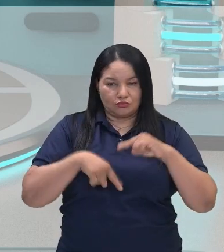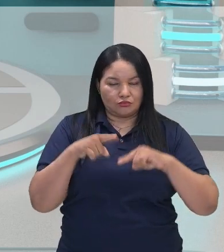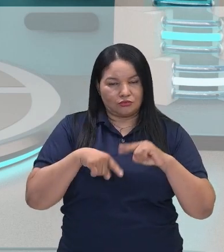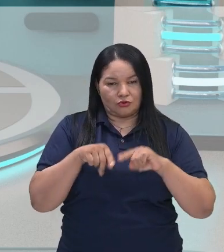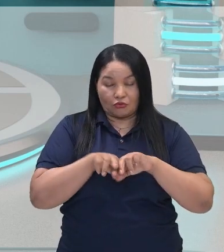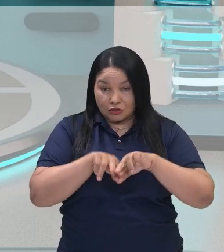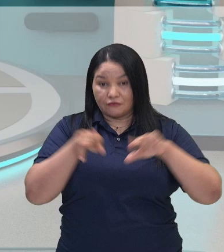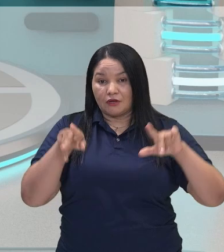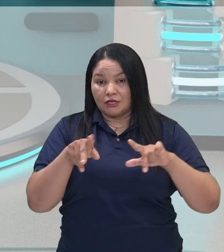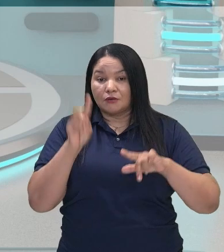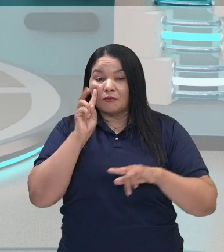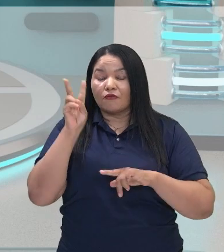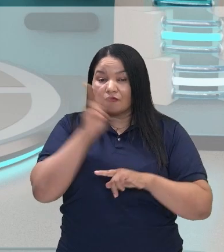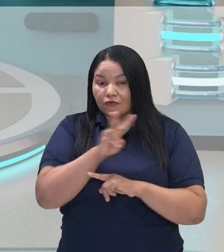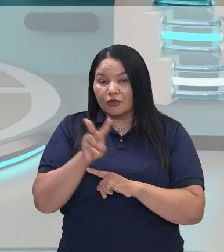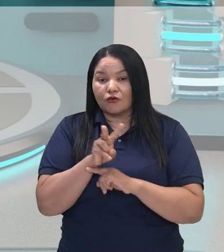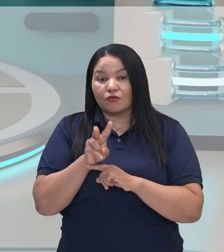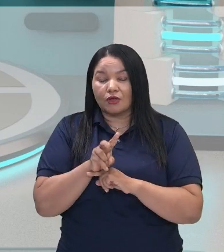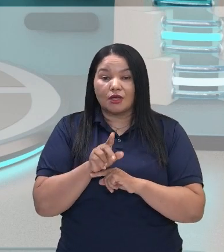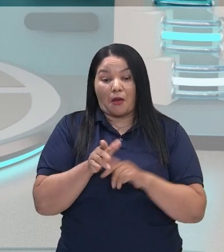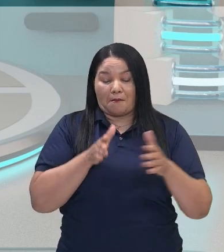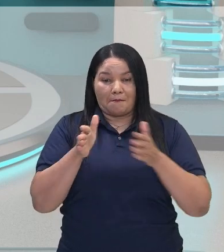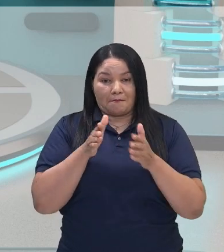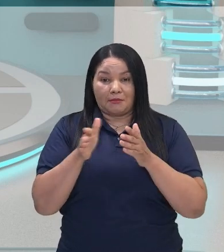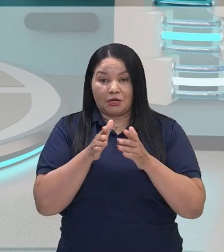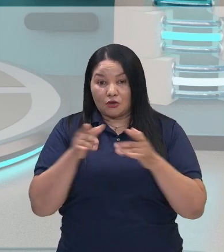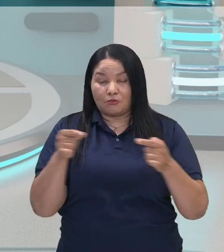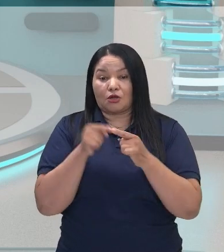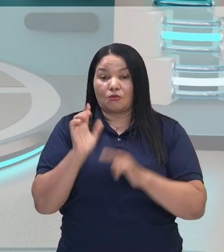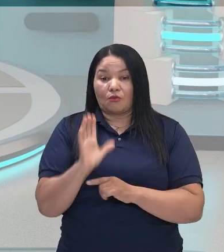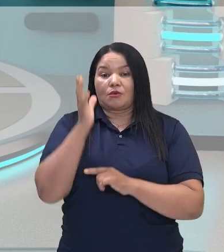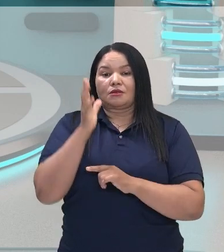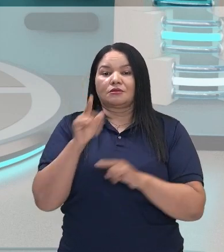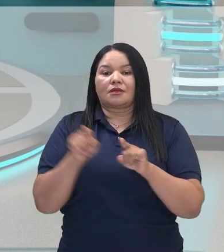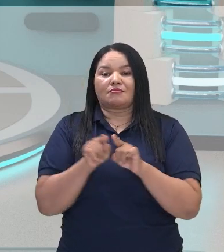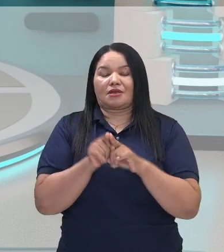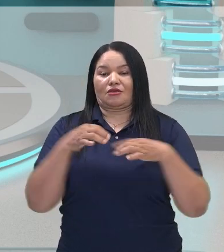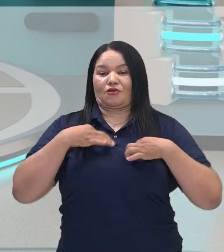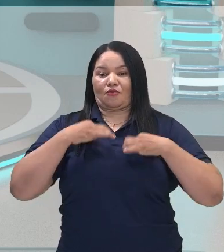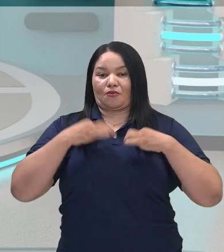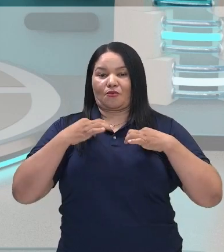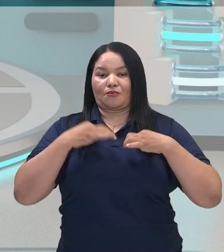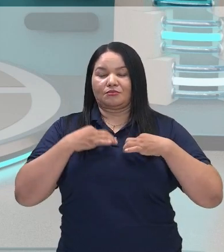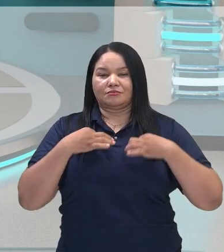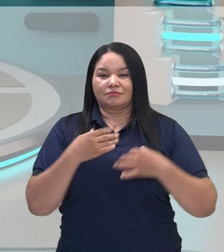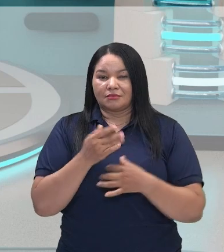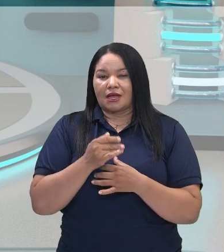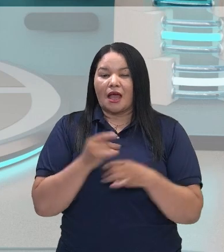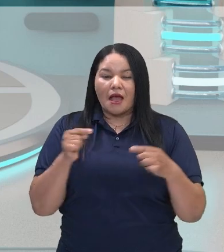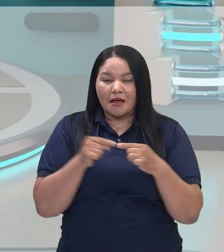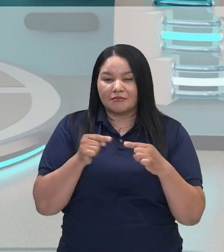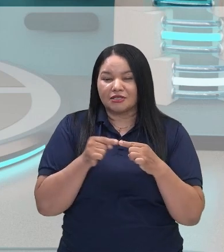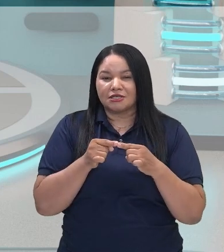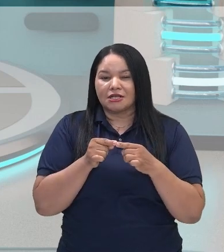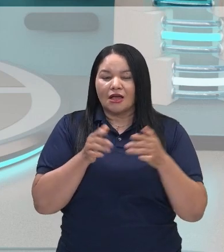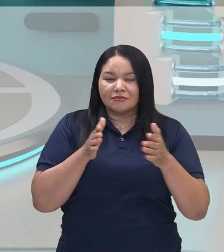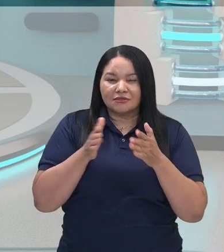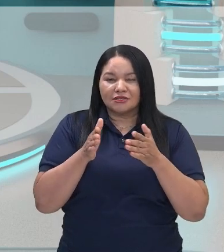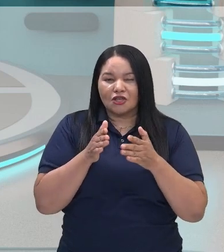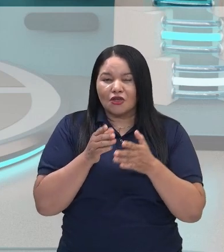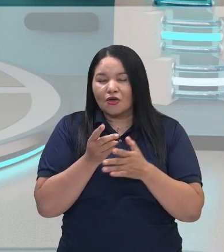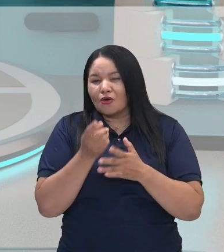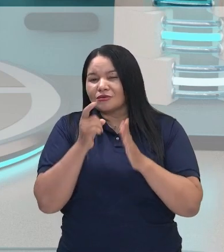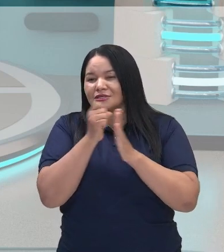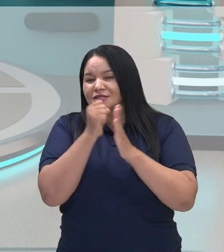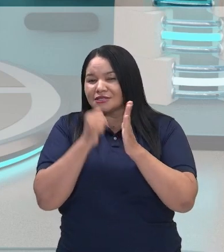o espectador se situar na época é o figurino. O figurino vai dizer se aquela cena passa lá no